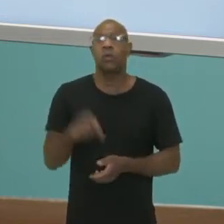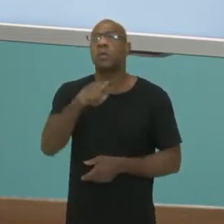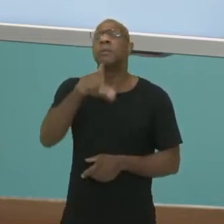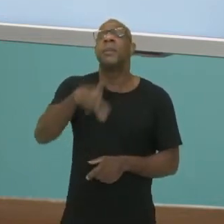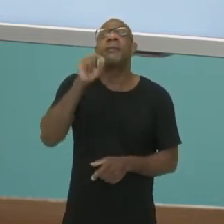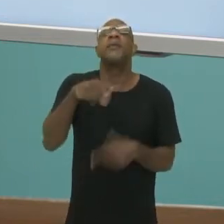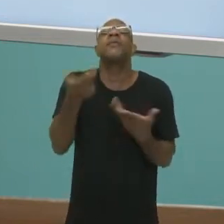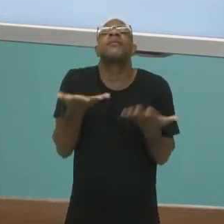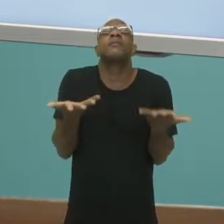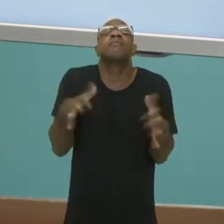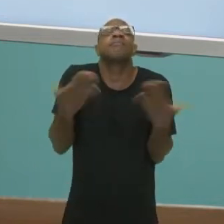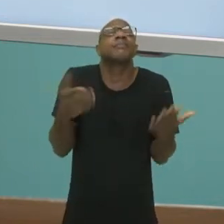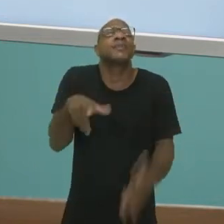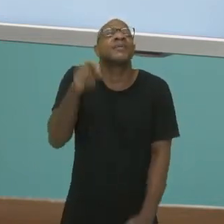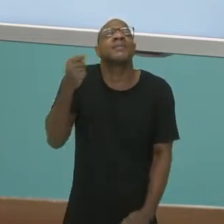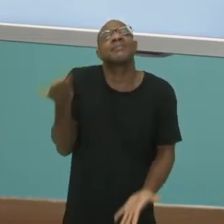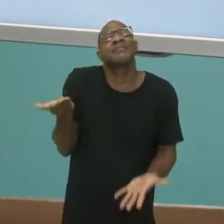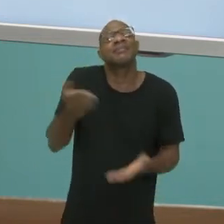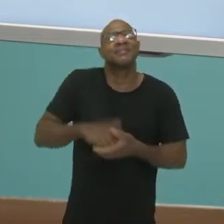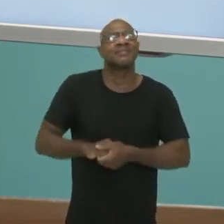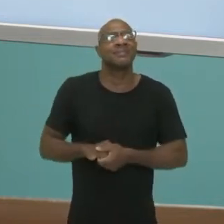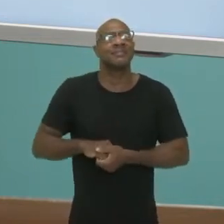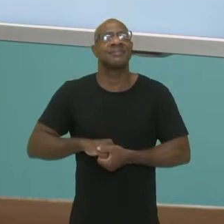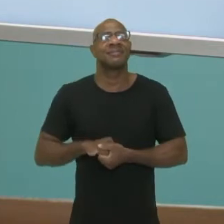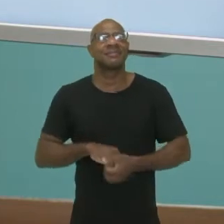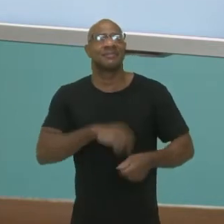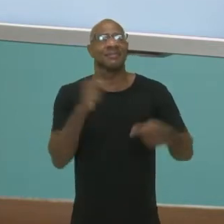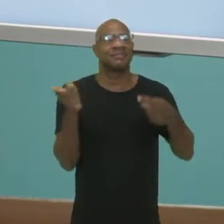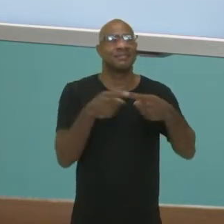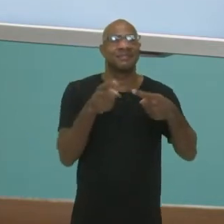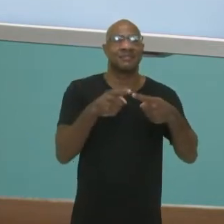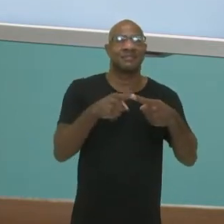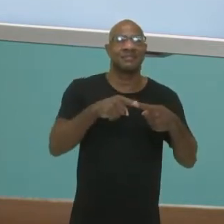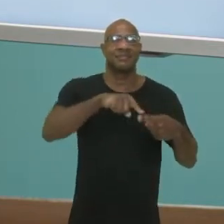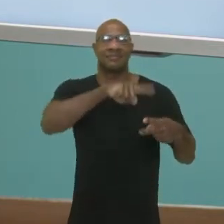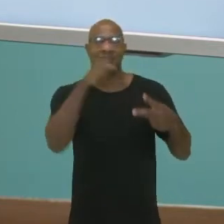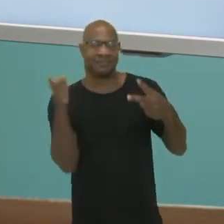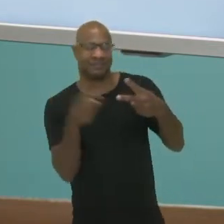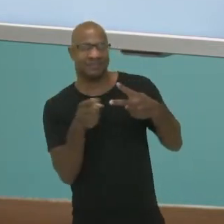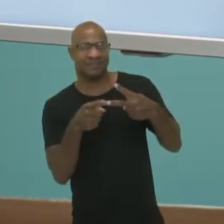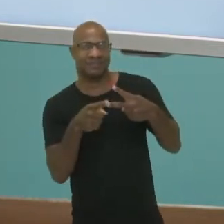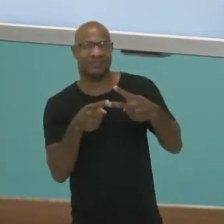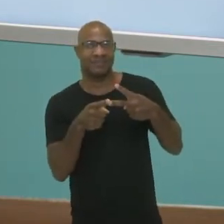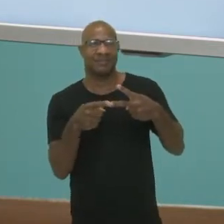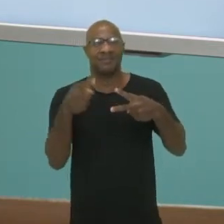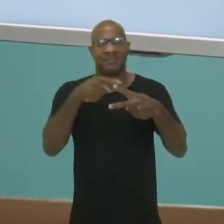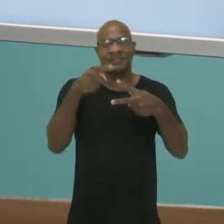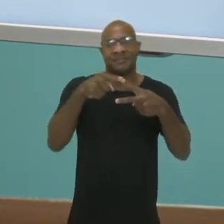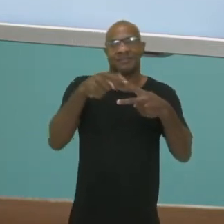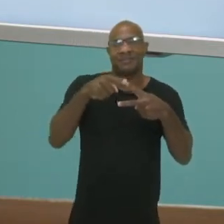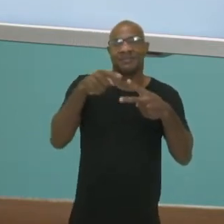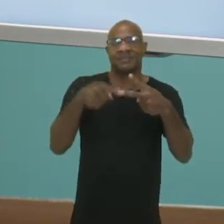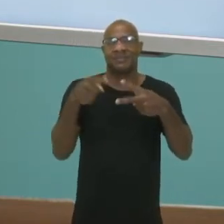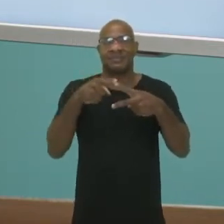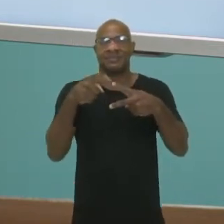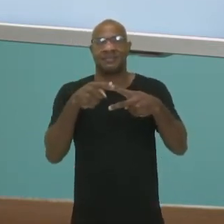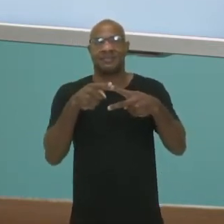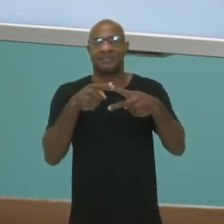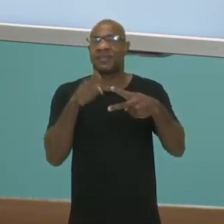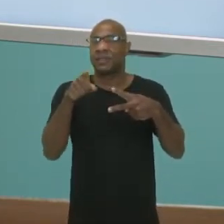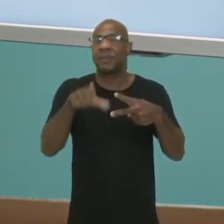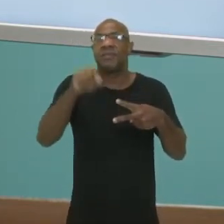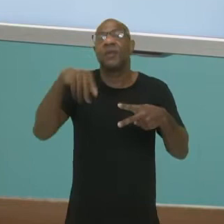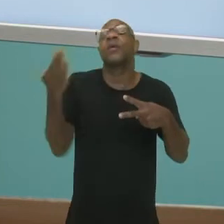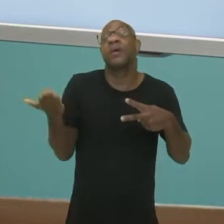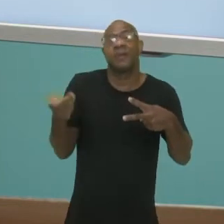fazer? Jugar um jogo no ordenador ou assistir TV, uma série, uma película? Então, o que você